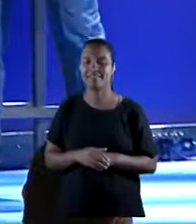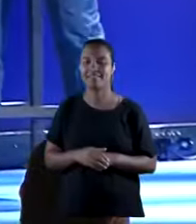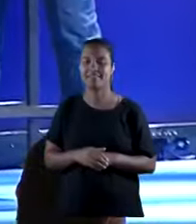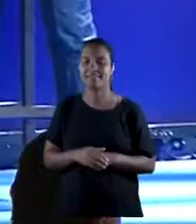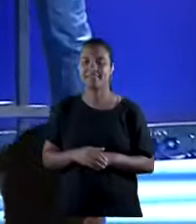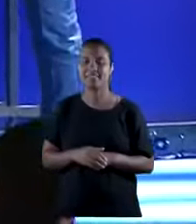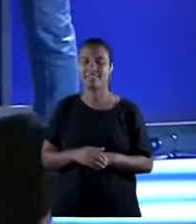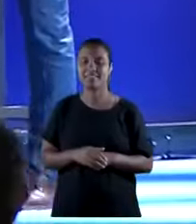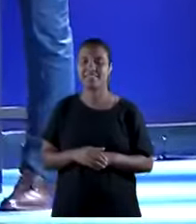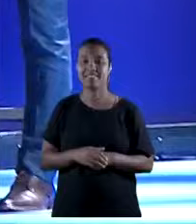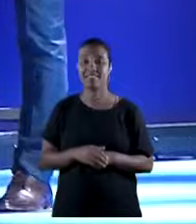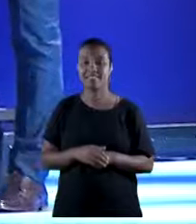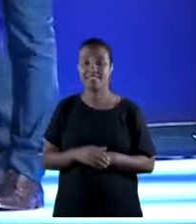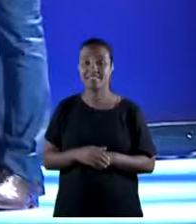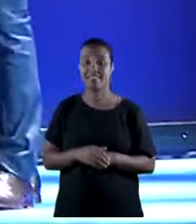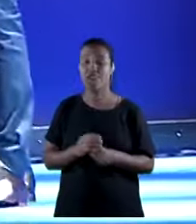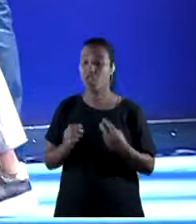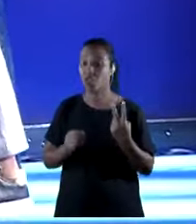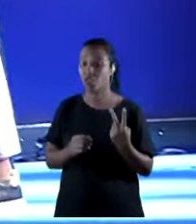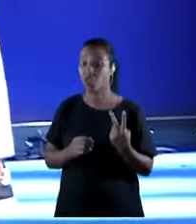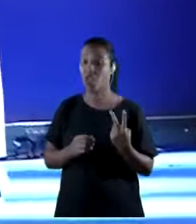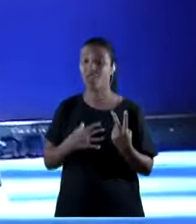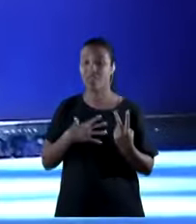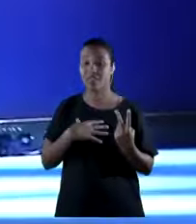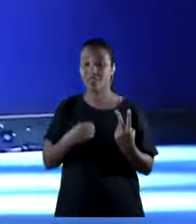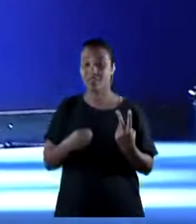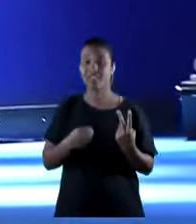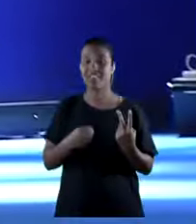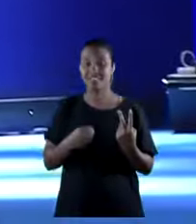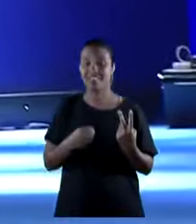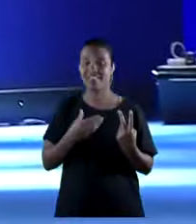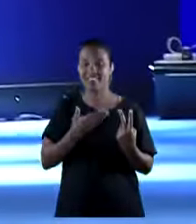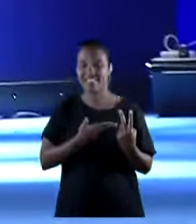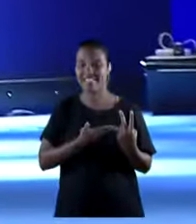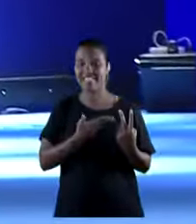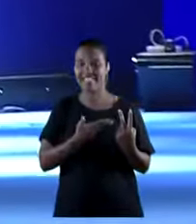E ele veio com os dois Soteldinhos, a Soteldinha e o Soteldinho.